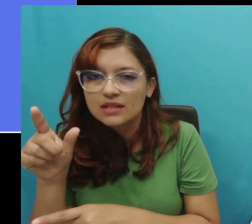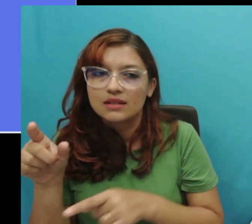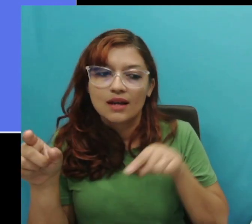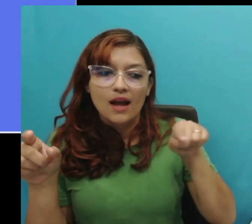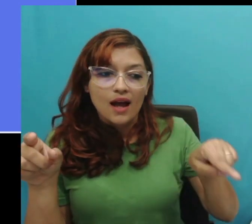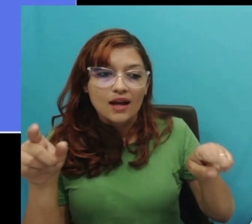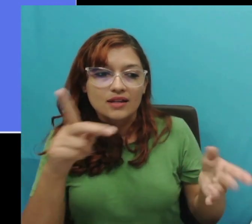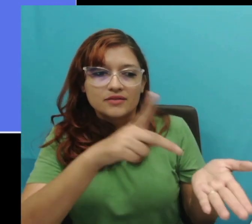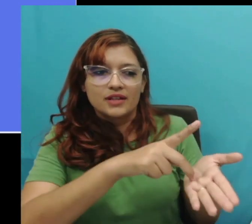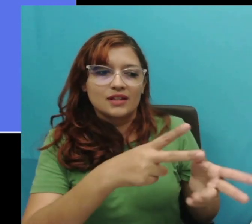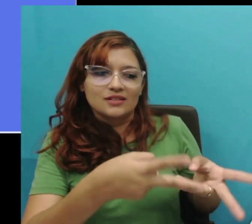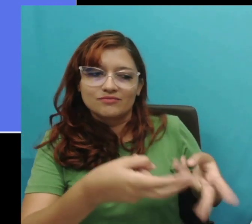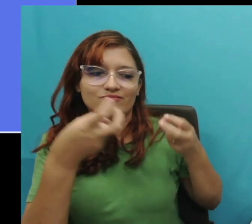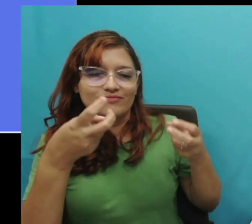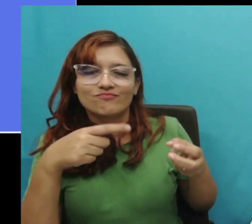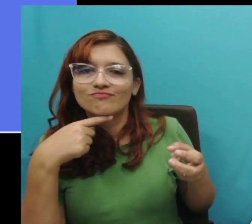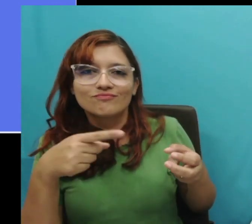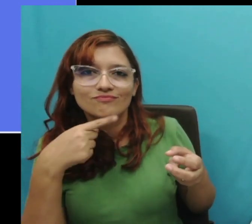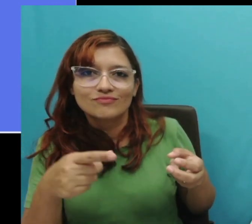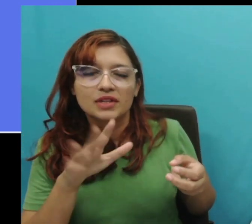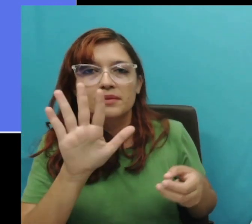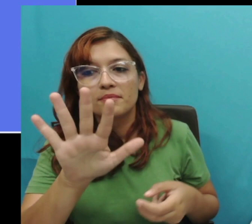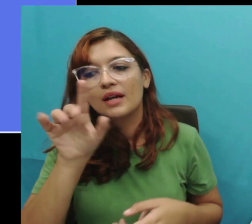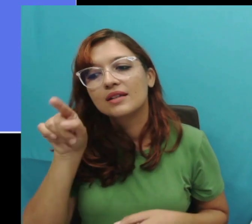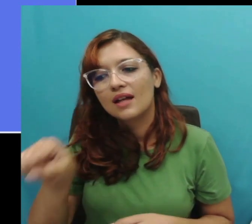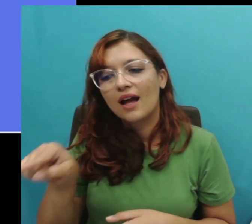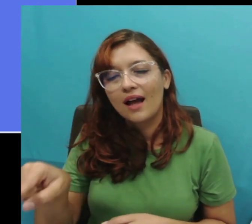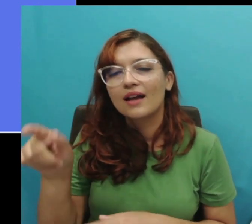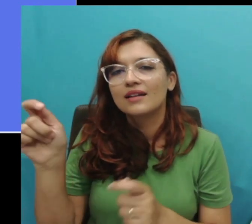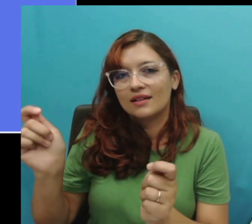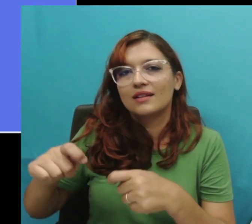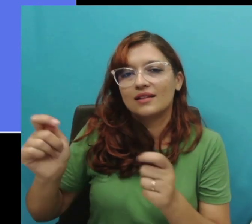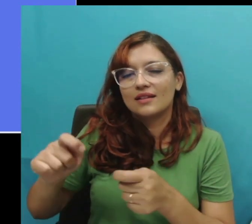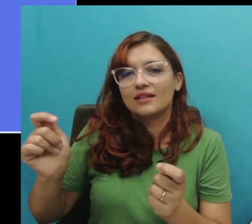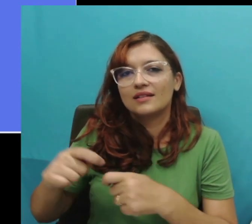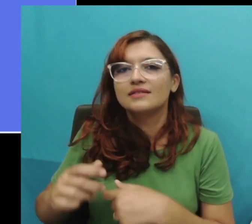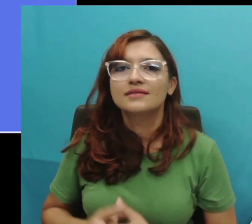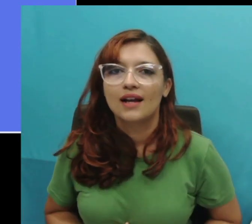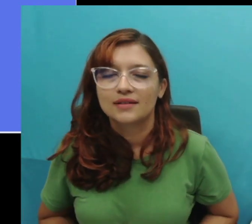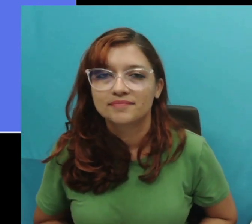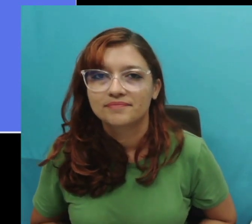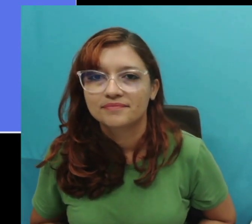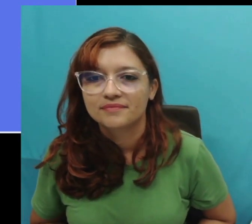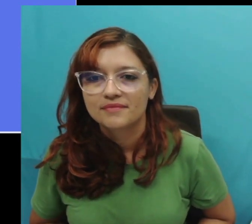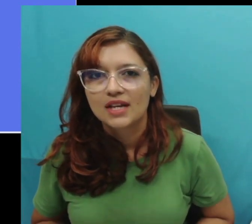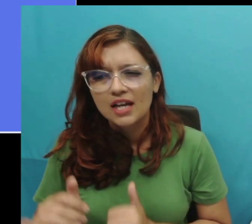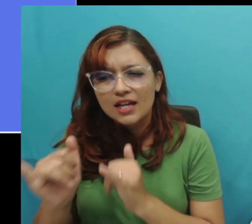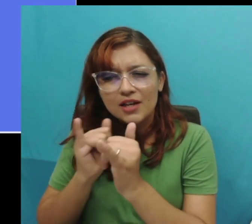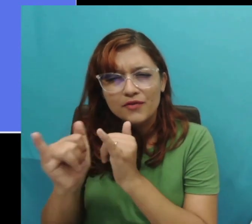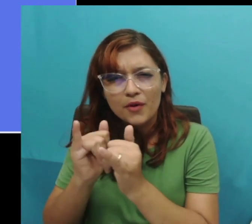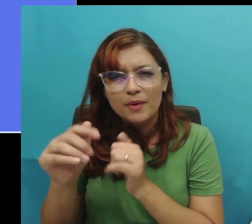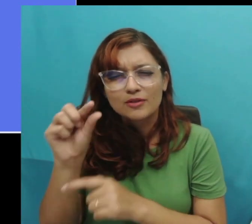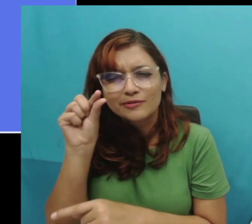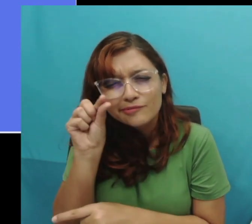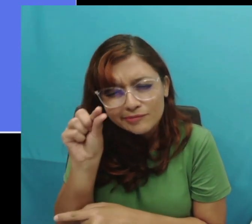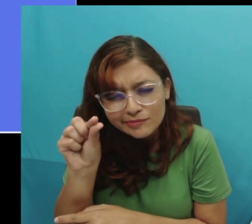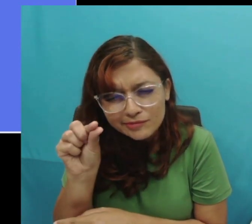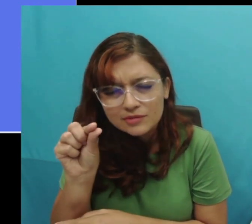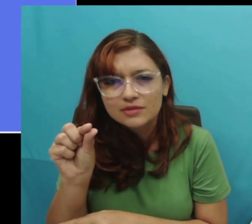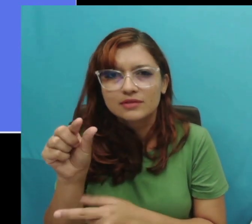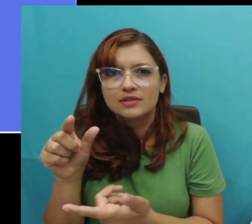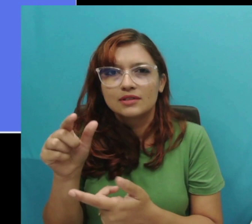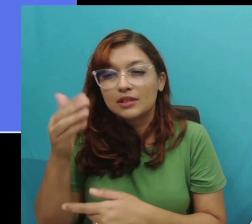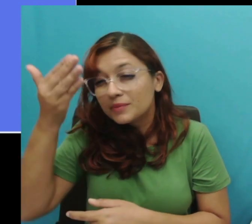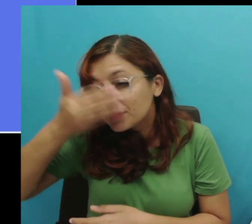pois existem fenômenos microscópicos que não são possíveis de perceber, que só são possíveis de captar através